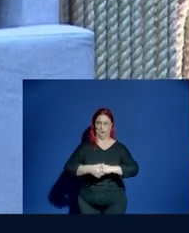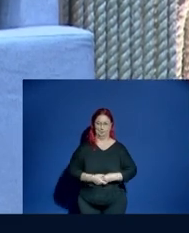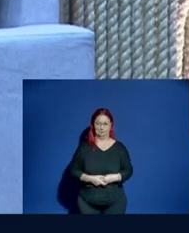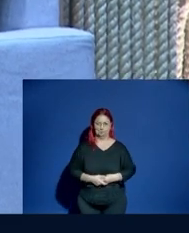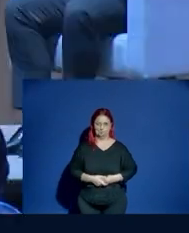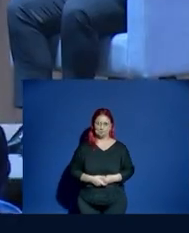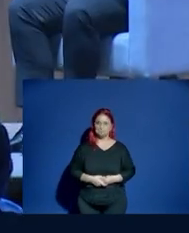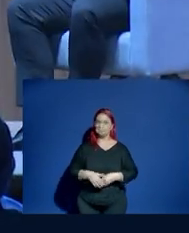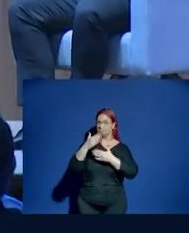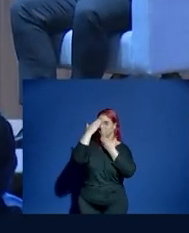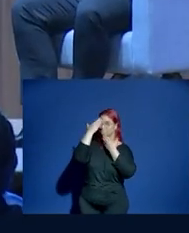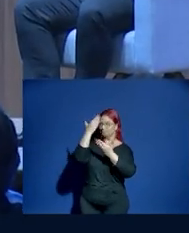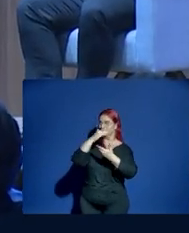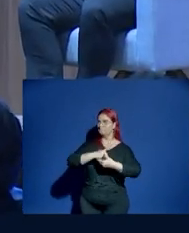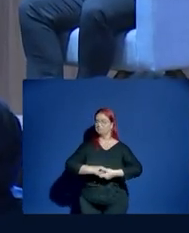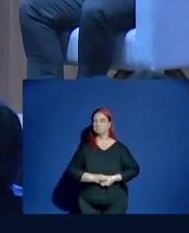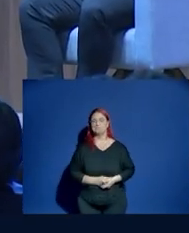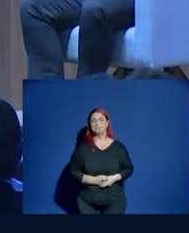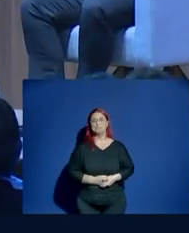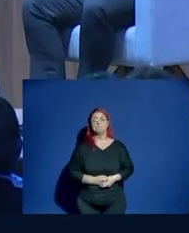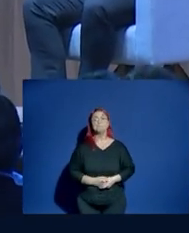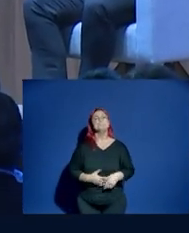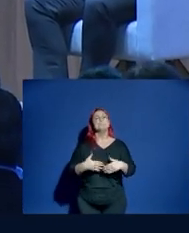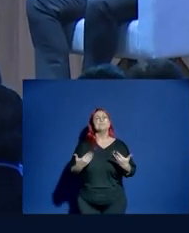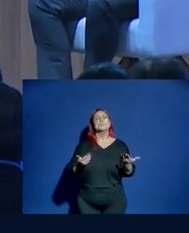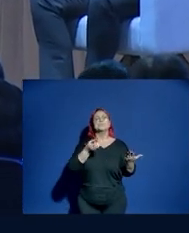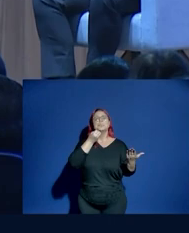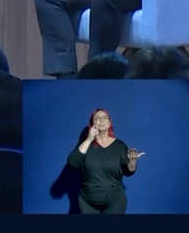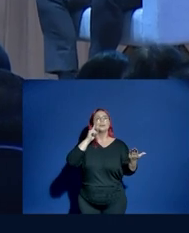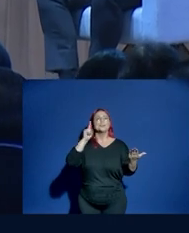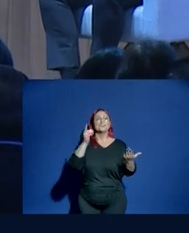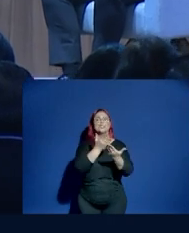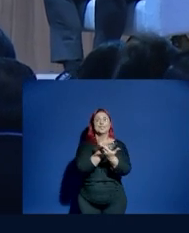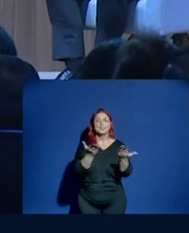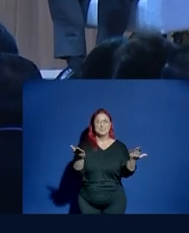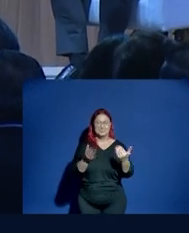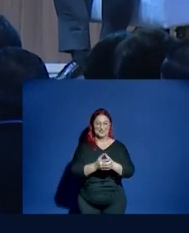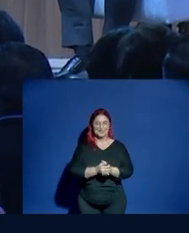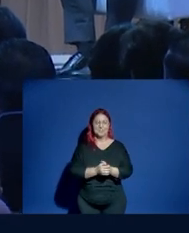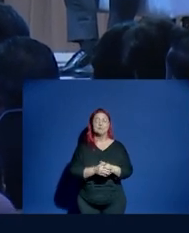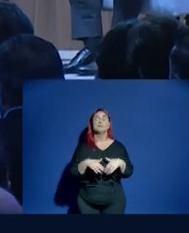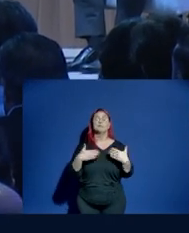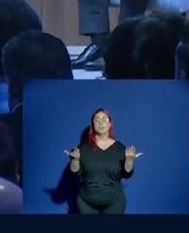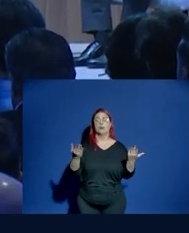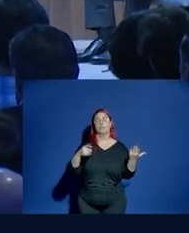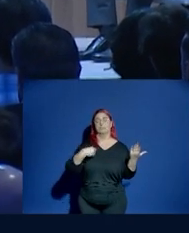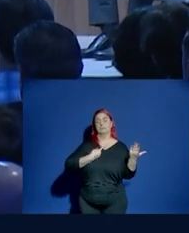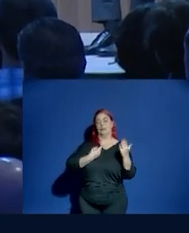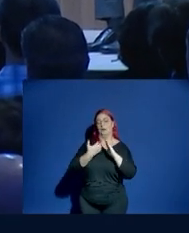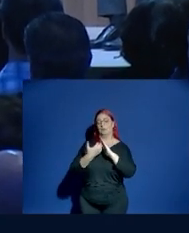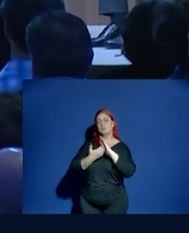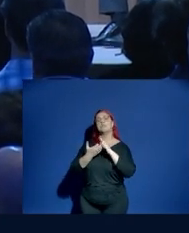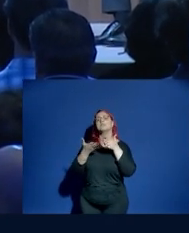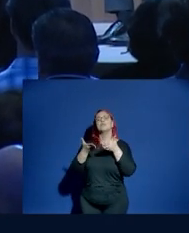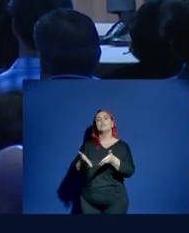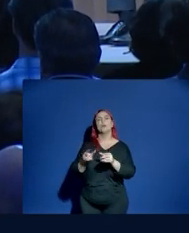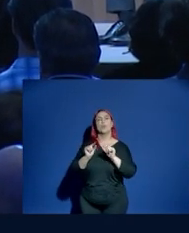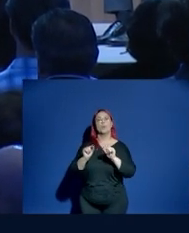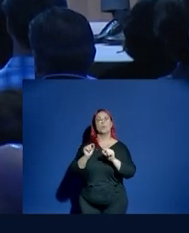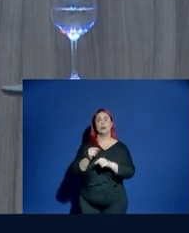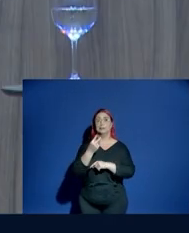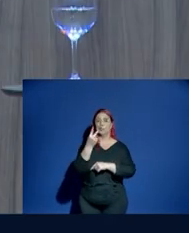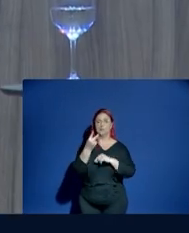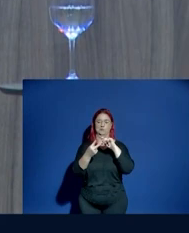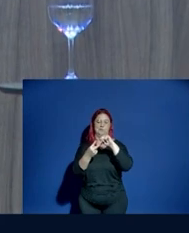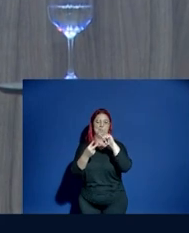Obrigada Bom dia a todos até acorde sempre teve um foco muito grande em dois pilares